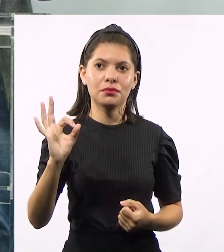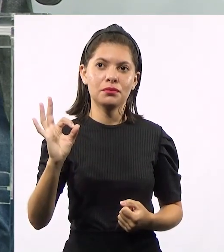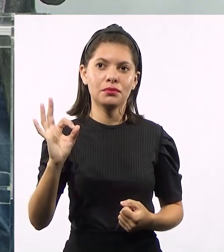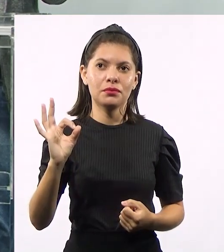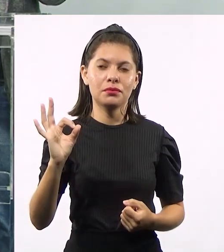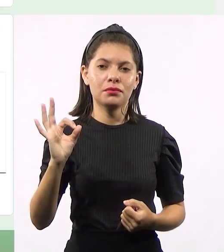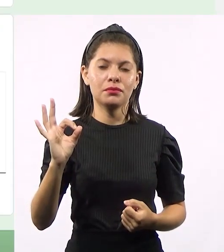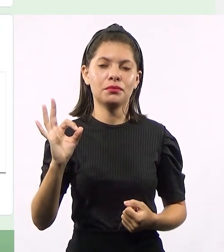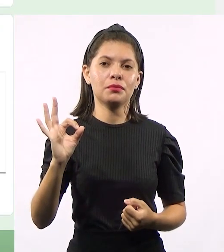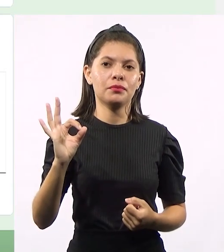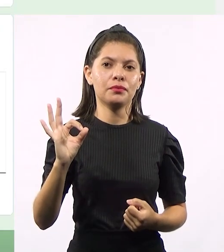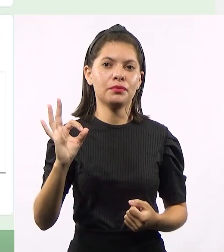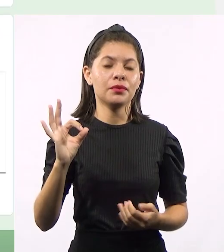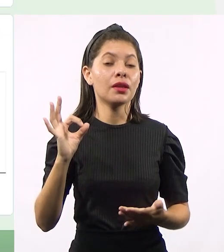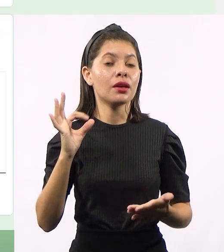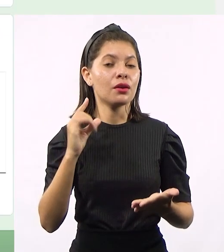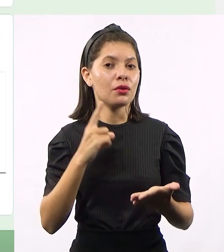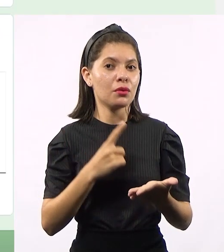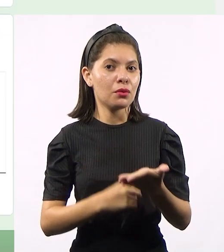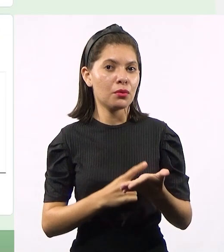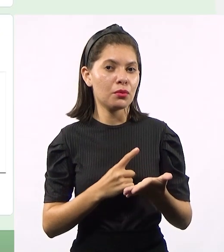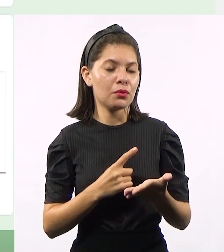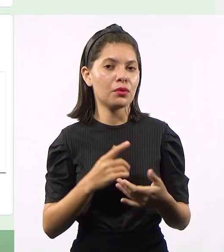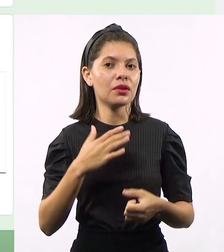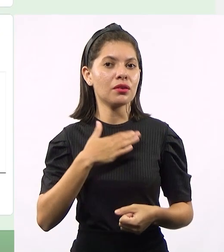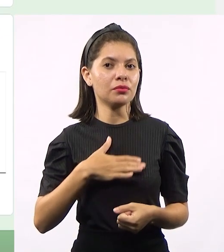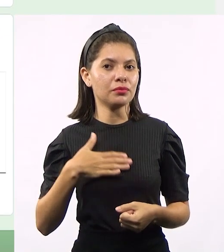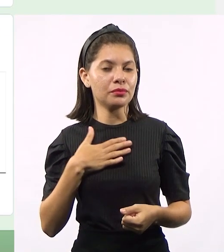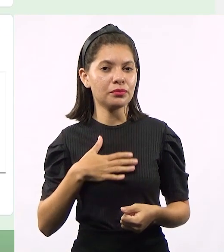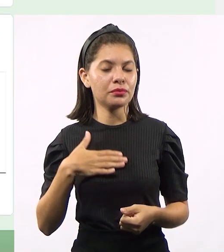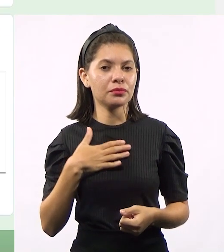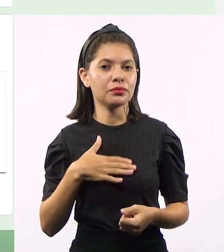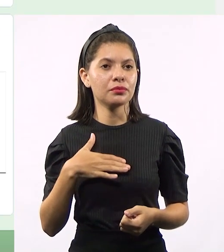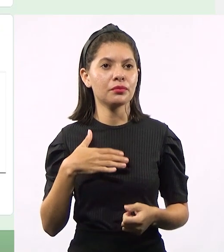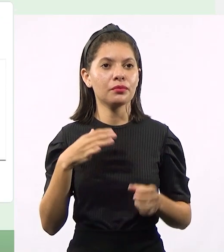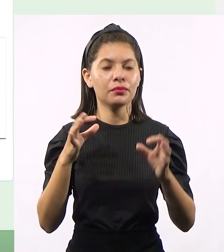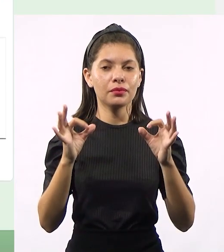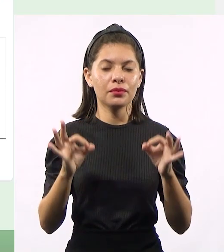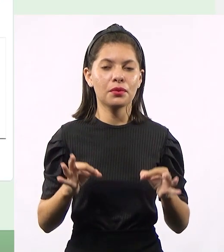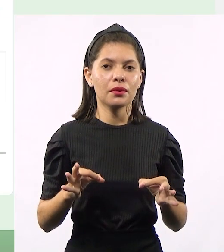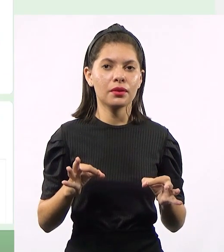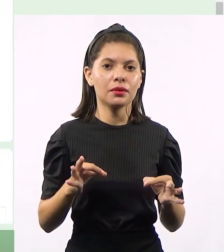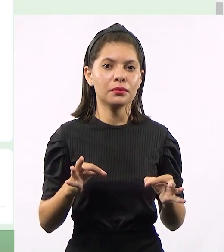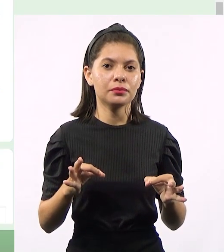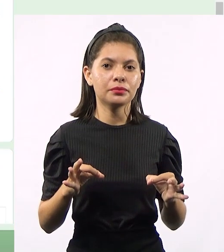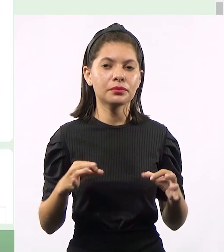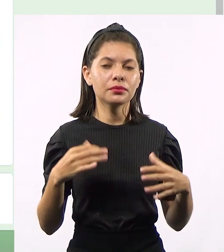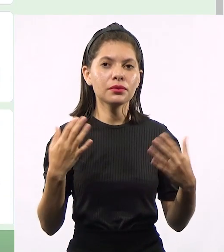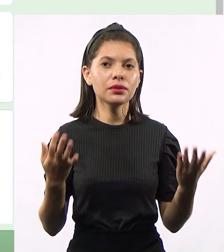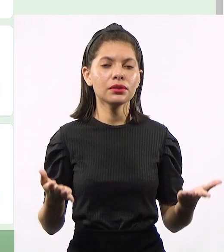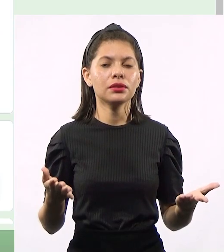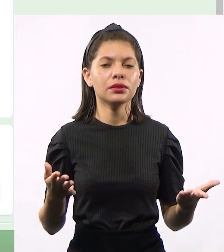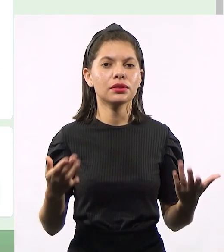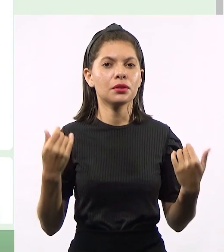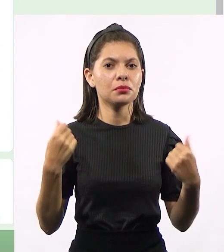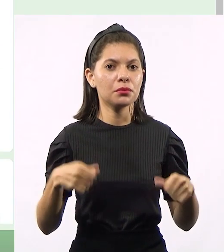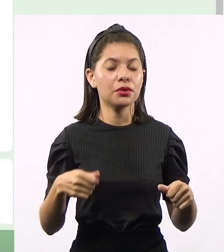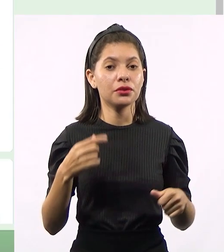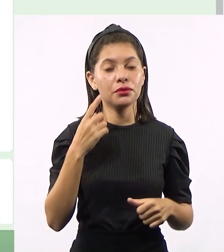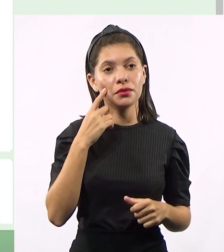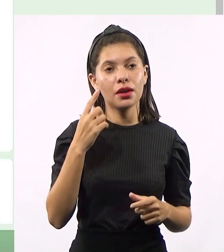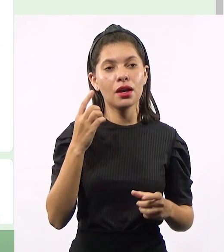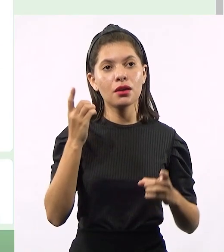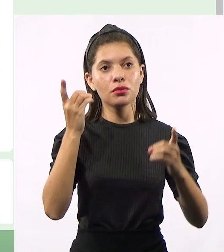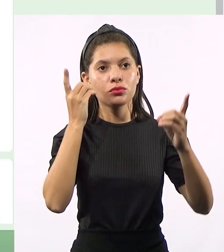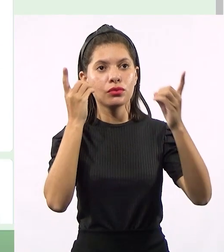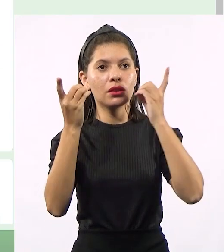da afirmação de haver uma satisfação com o IDEB da escola, certo? Então eu posso tanto visualizar os